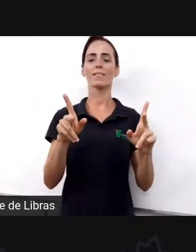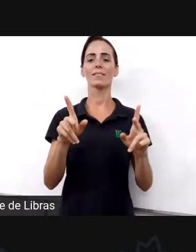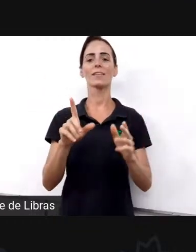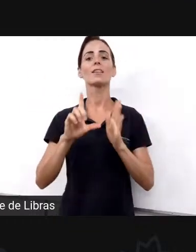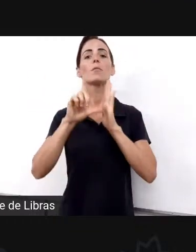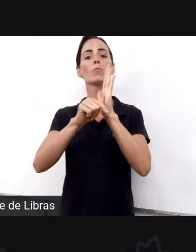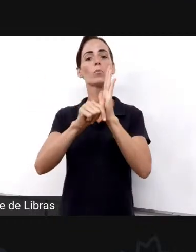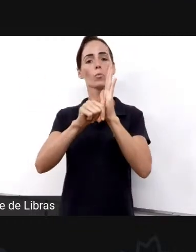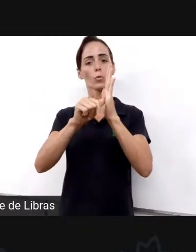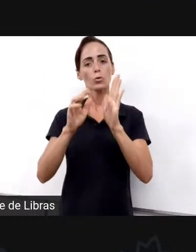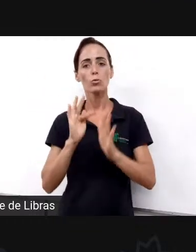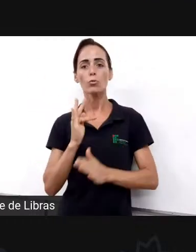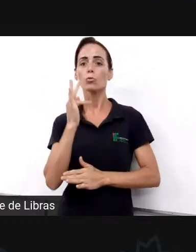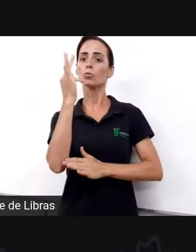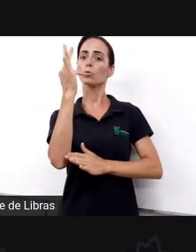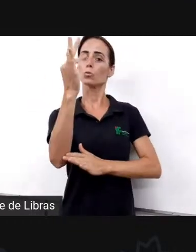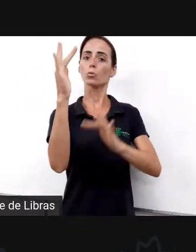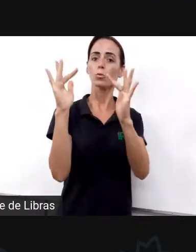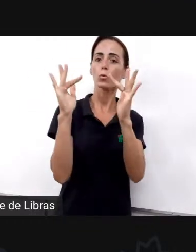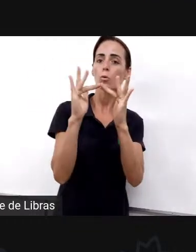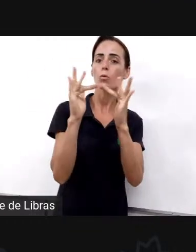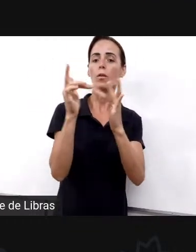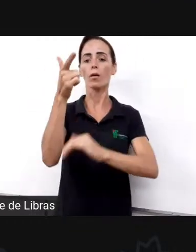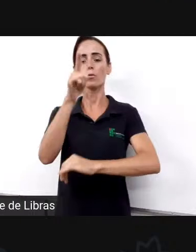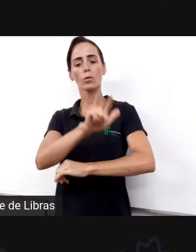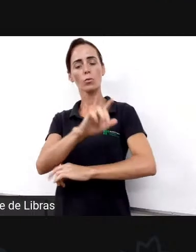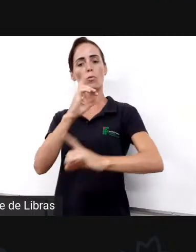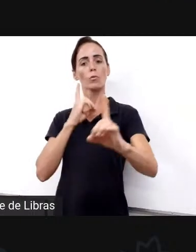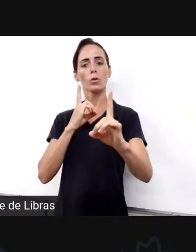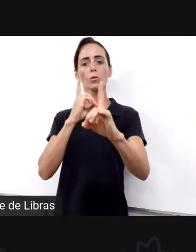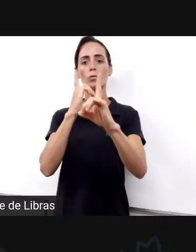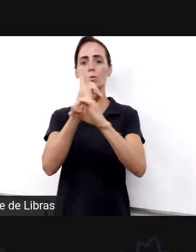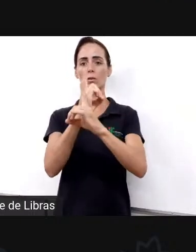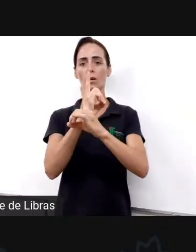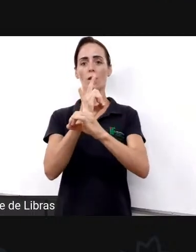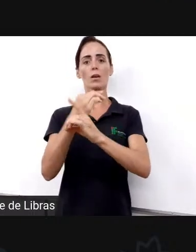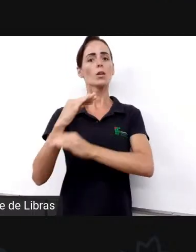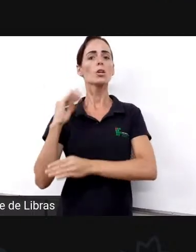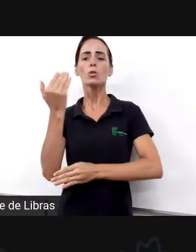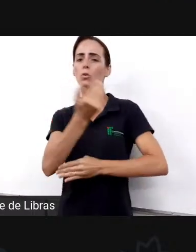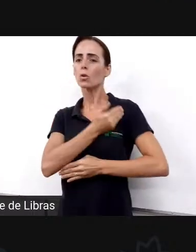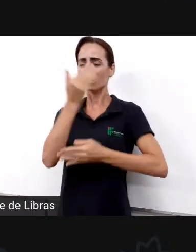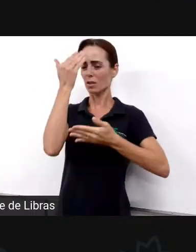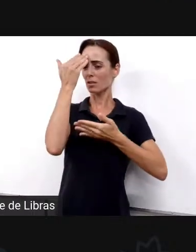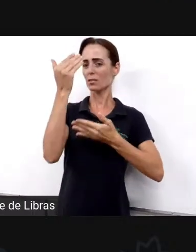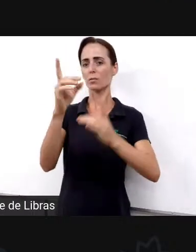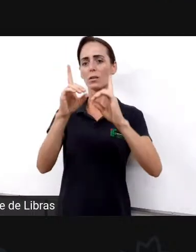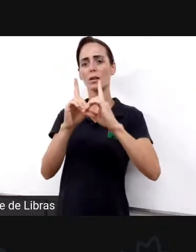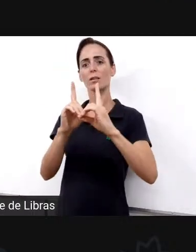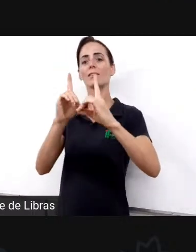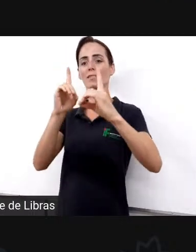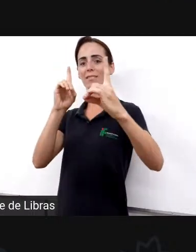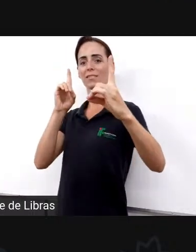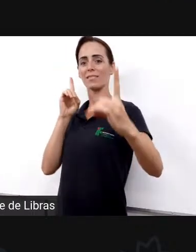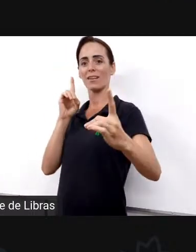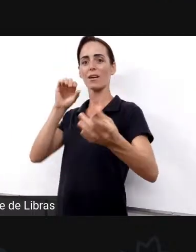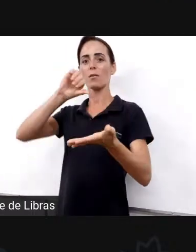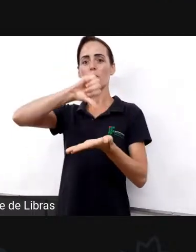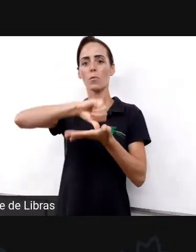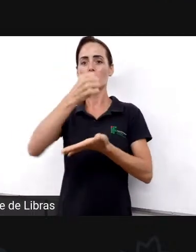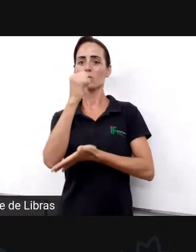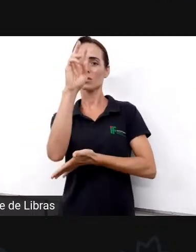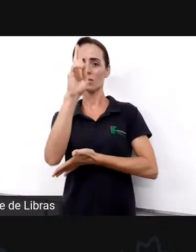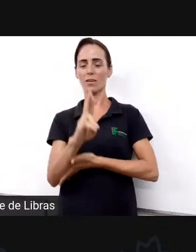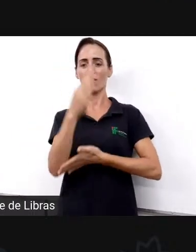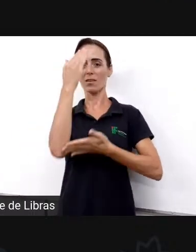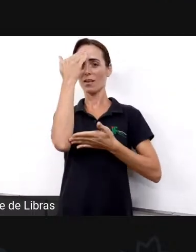sucesso. É com muita gratidão que a turma do Técnico em Administração EAD, do Polo Santa Rosa, agradece a todos